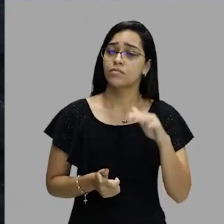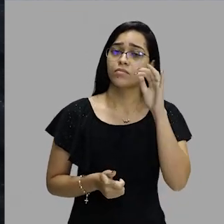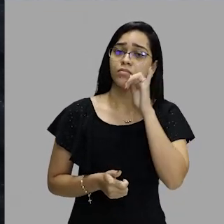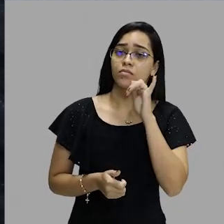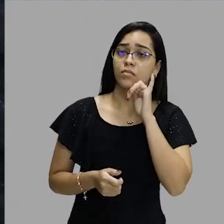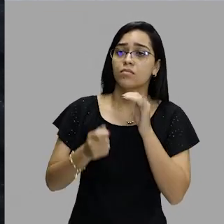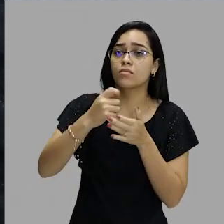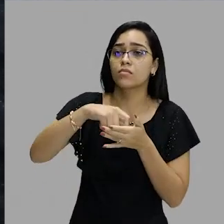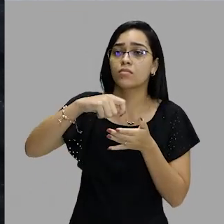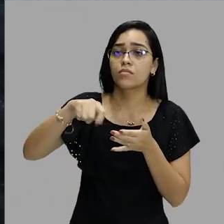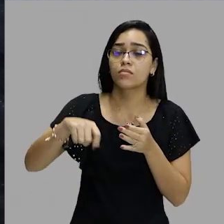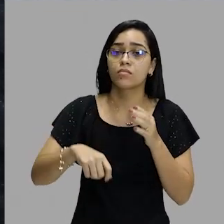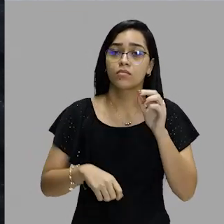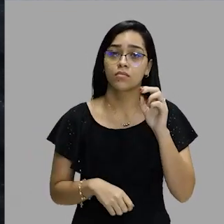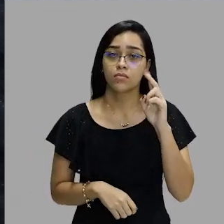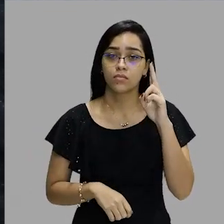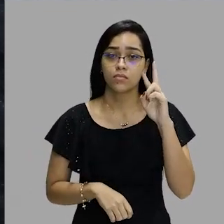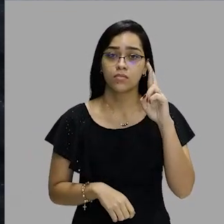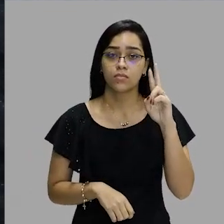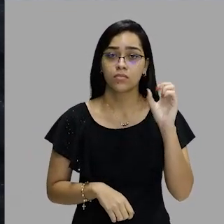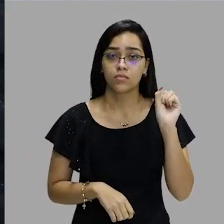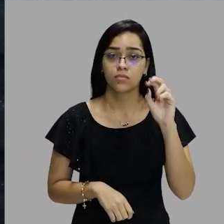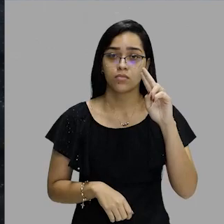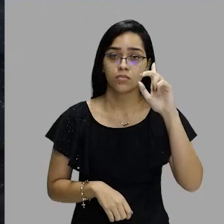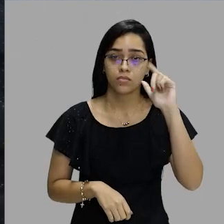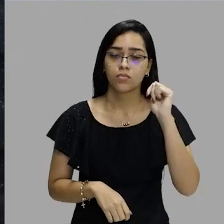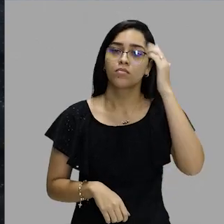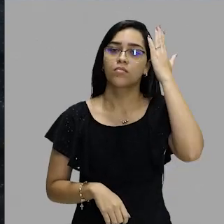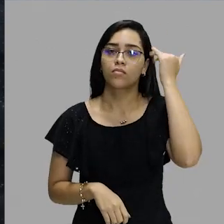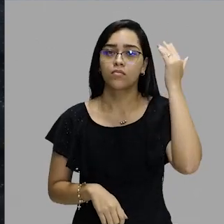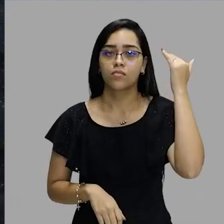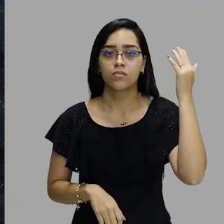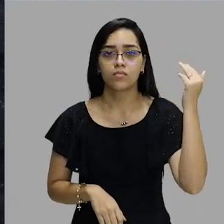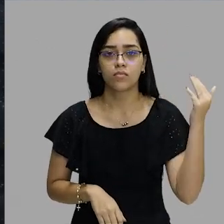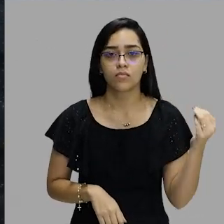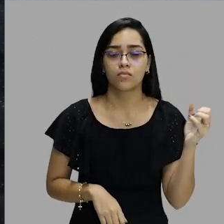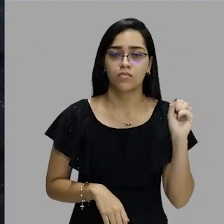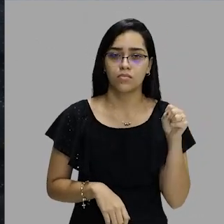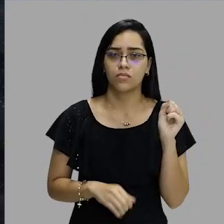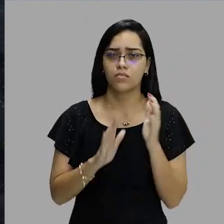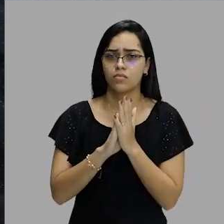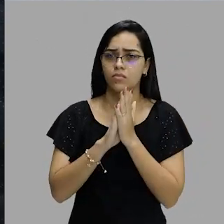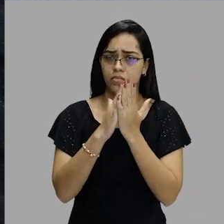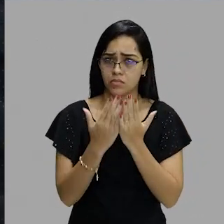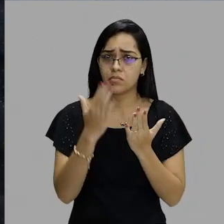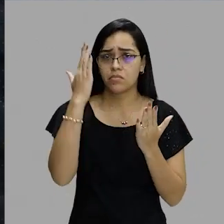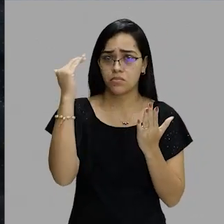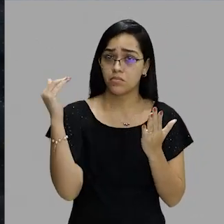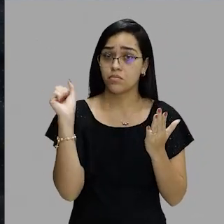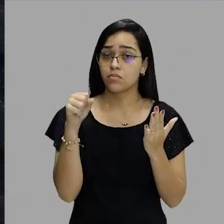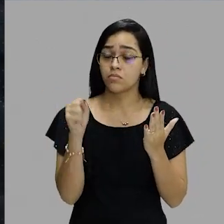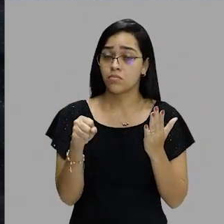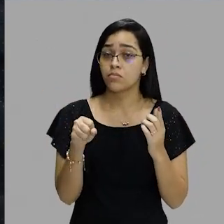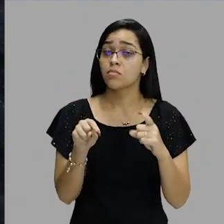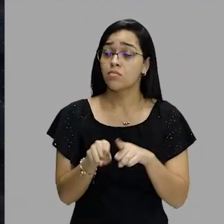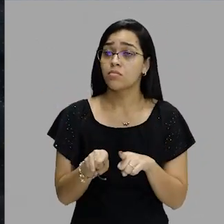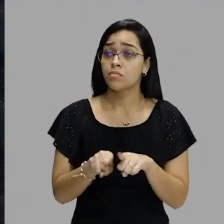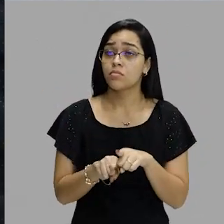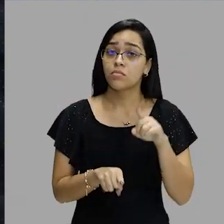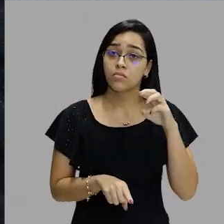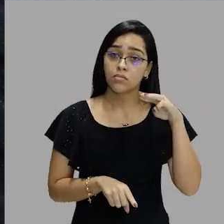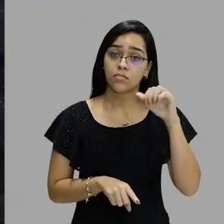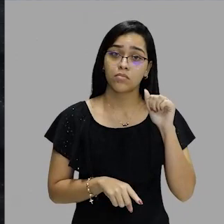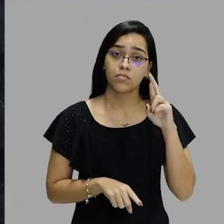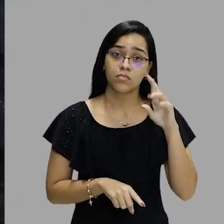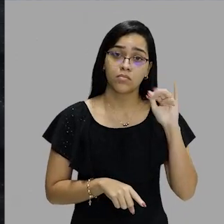exemplo, escreveu Úrsula, que é muito famoso, né? Esse livro, essa obra é muito famosa. E Maria